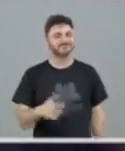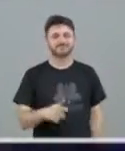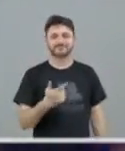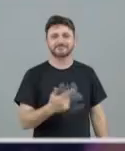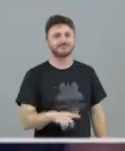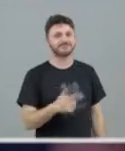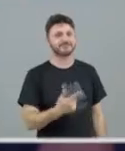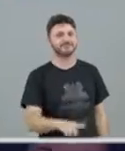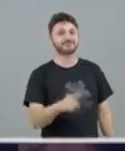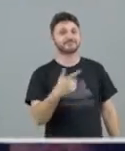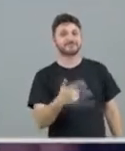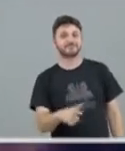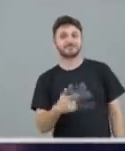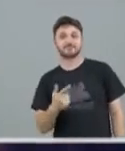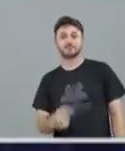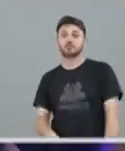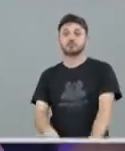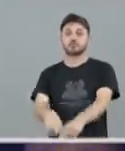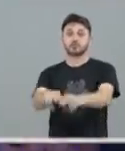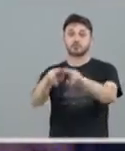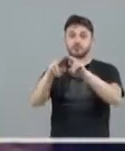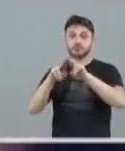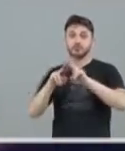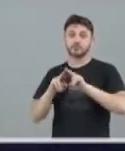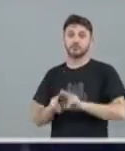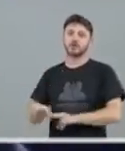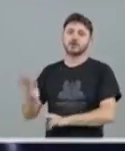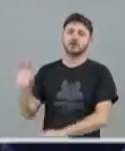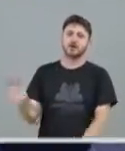acabou. Por isso,